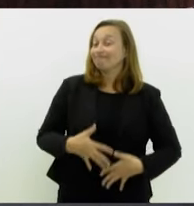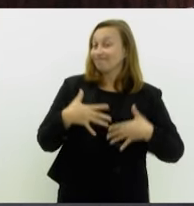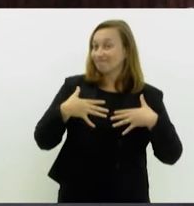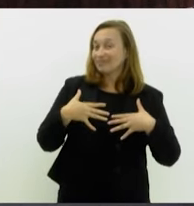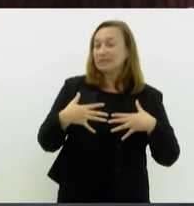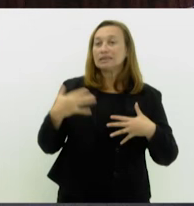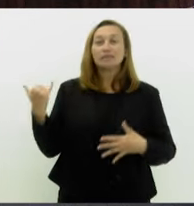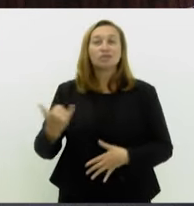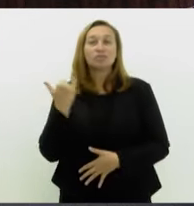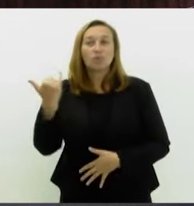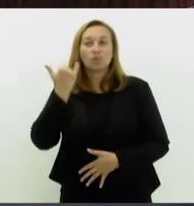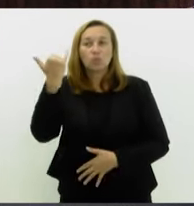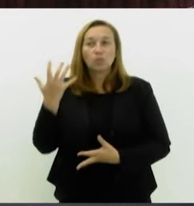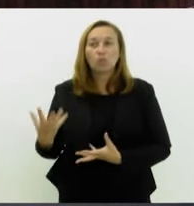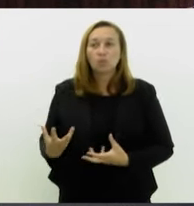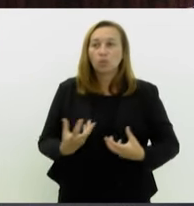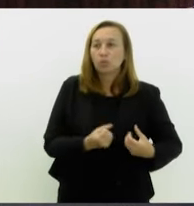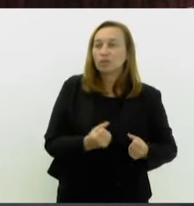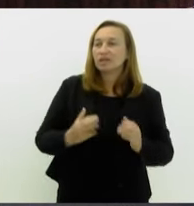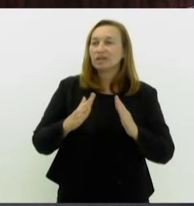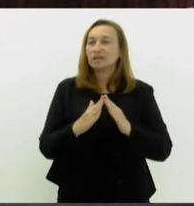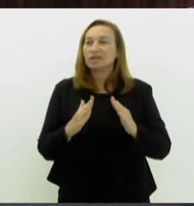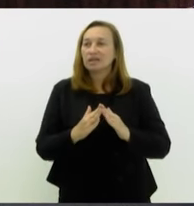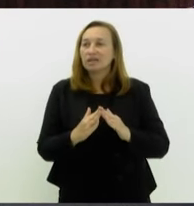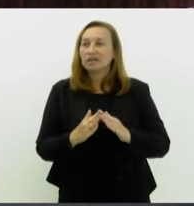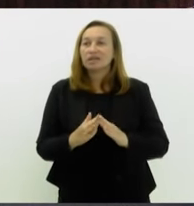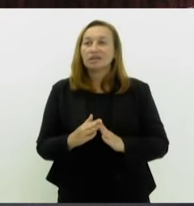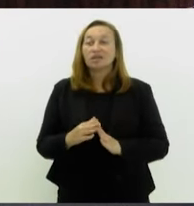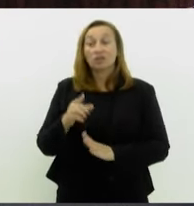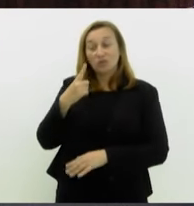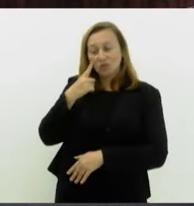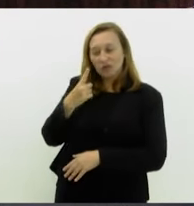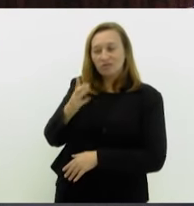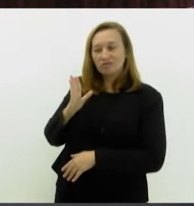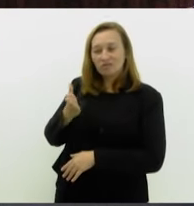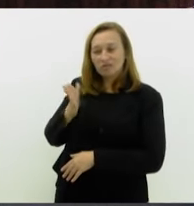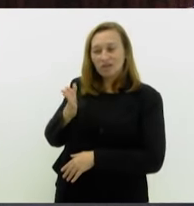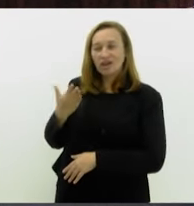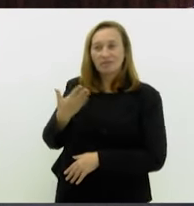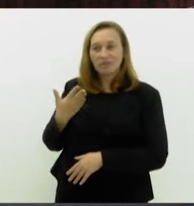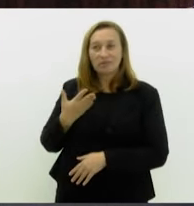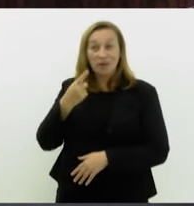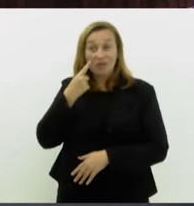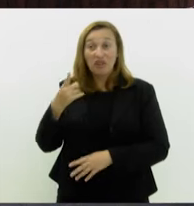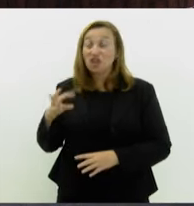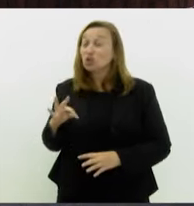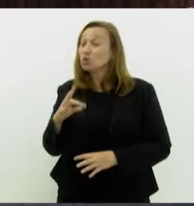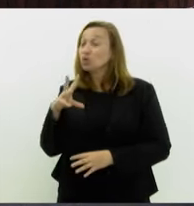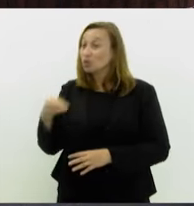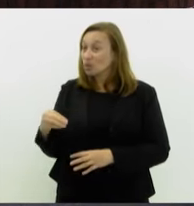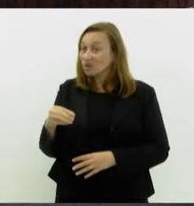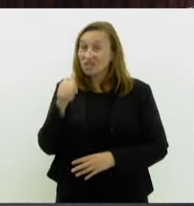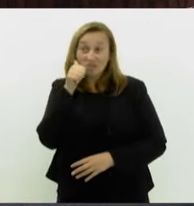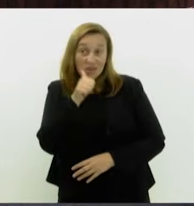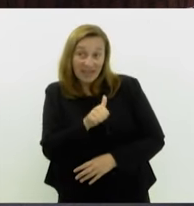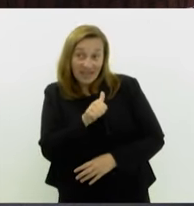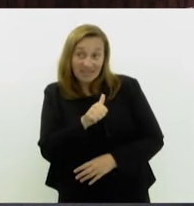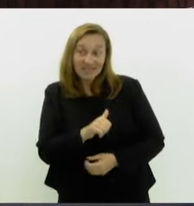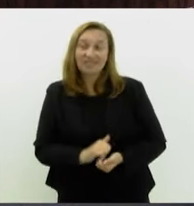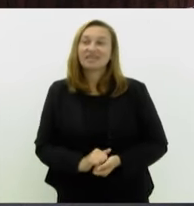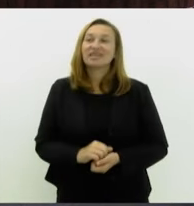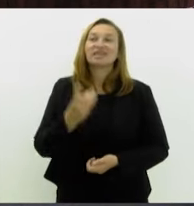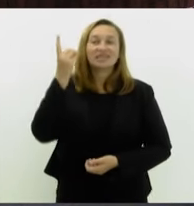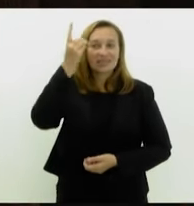importante de receber essa casa deputada Célia tá ali tô olhando a mesa para ver todo todas eh